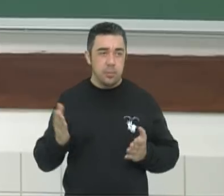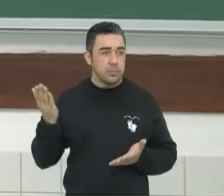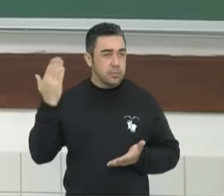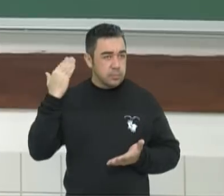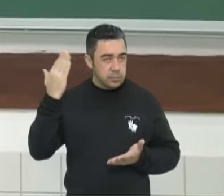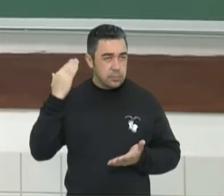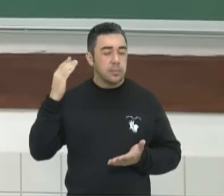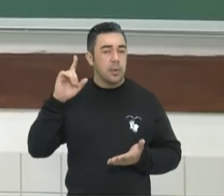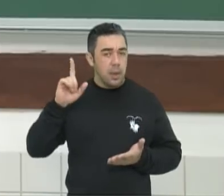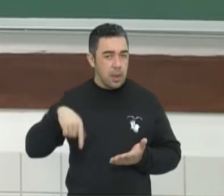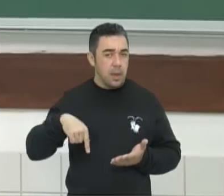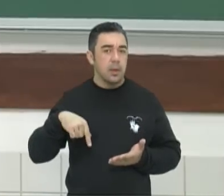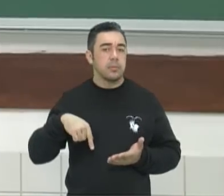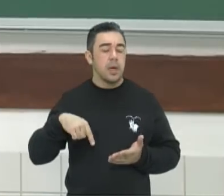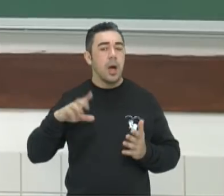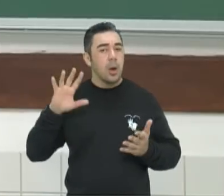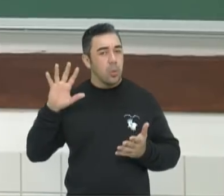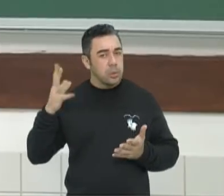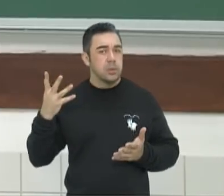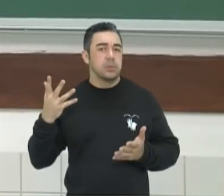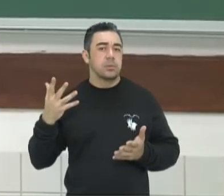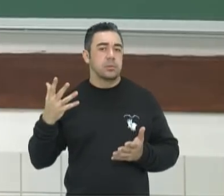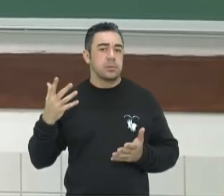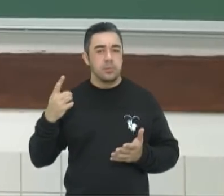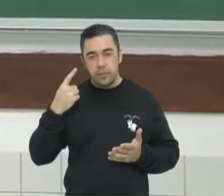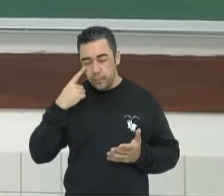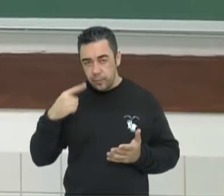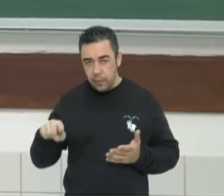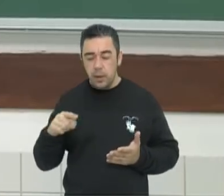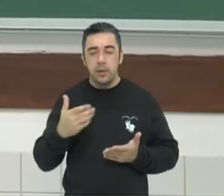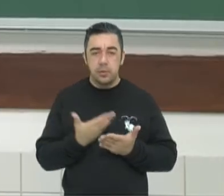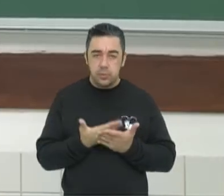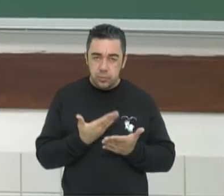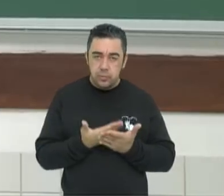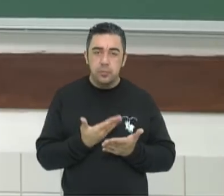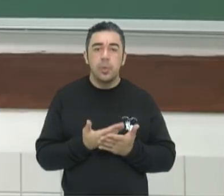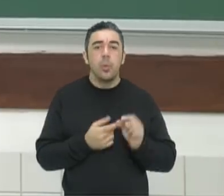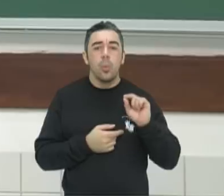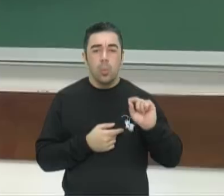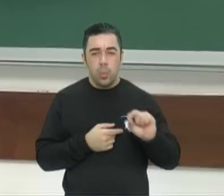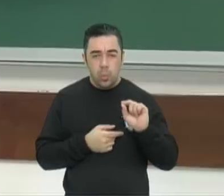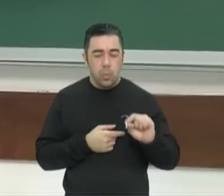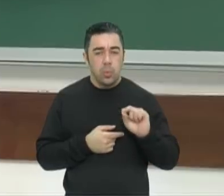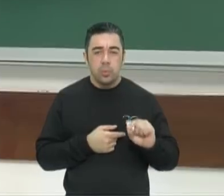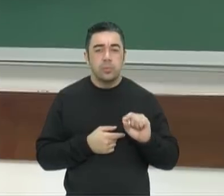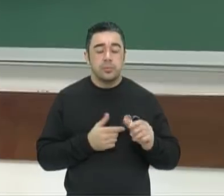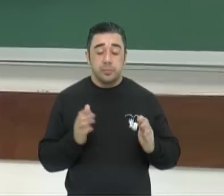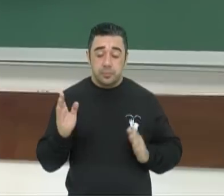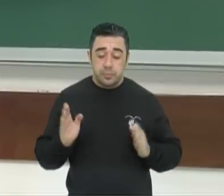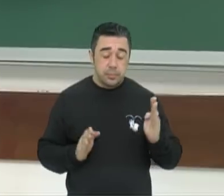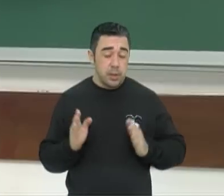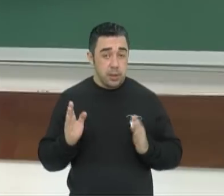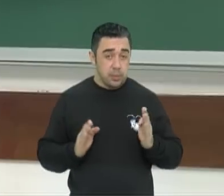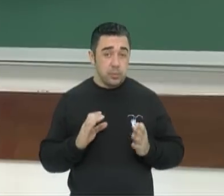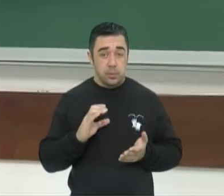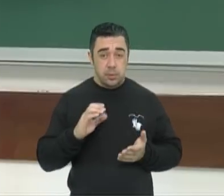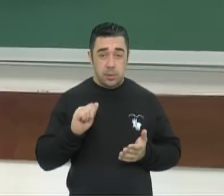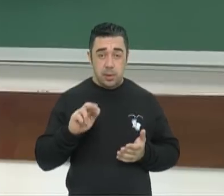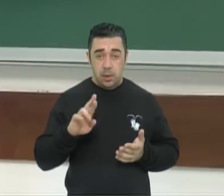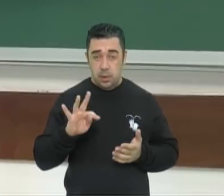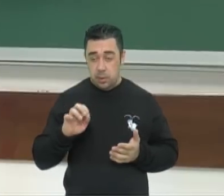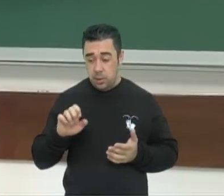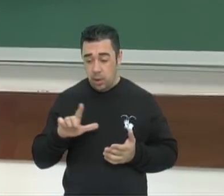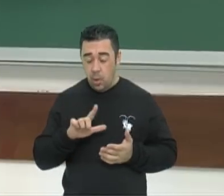que ela era comum. E nós vamos, na aula de hoje, estudar exatamente isso. Um período no qual o cartel, ou seja,